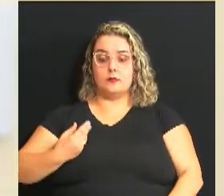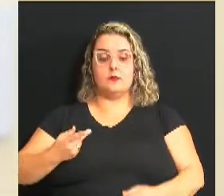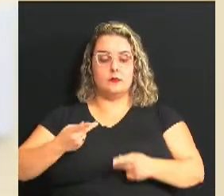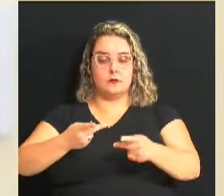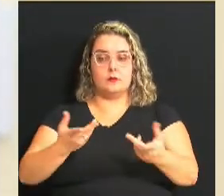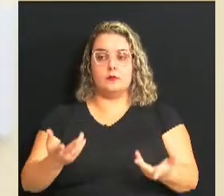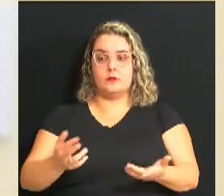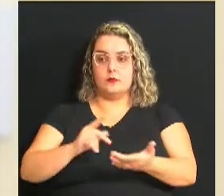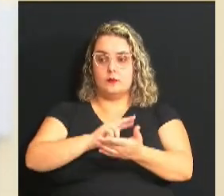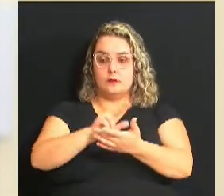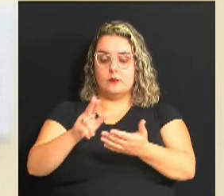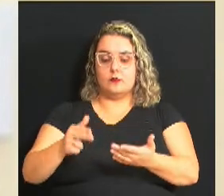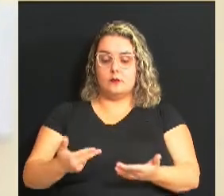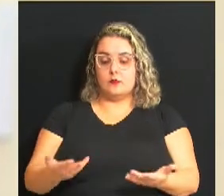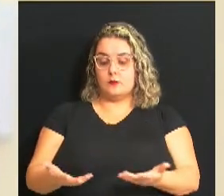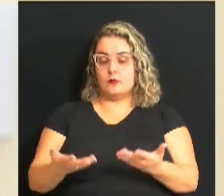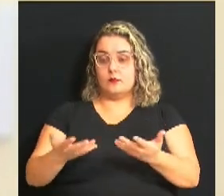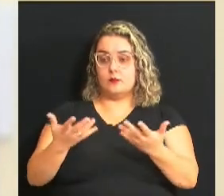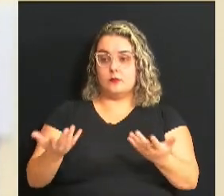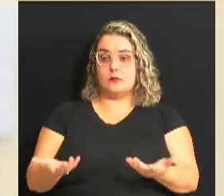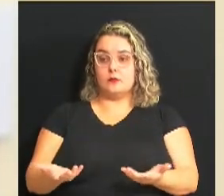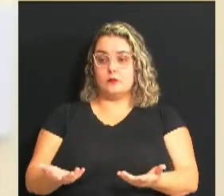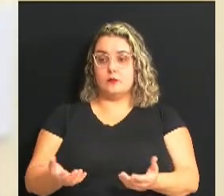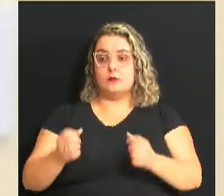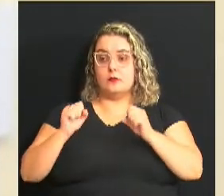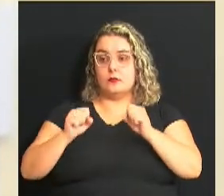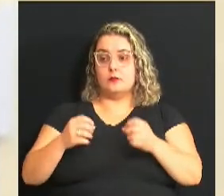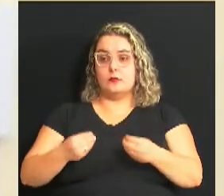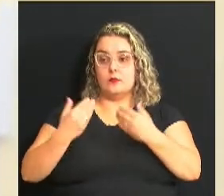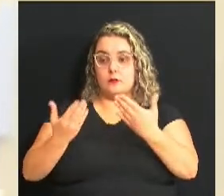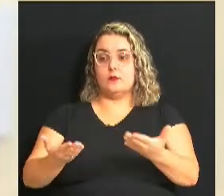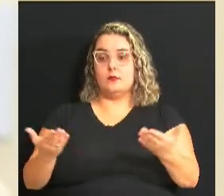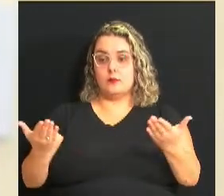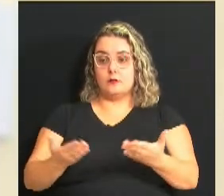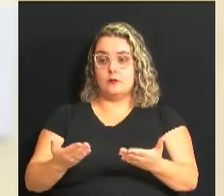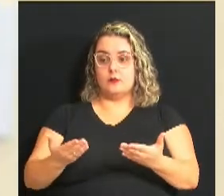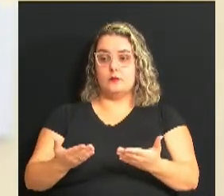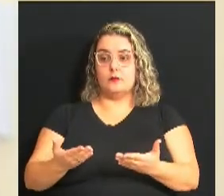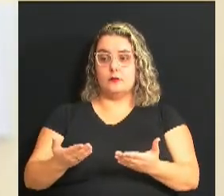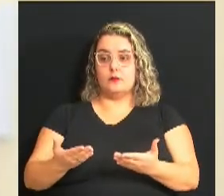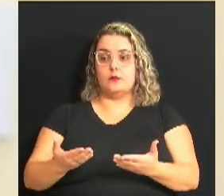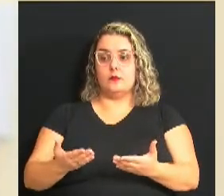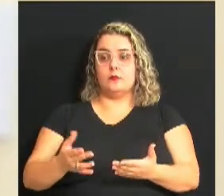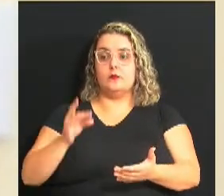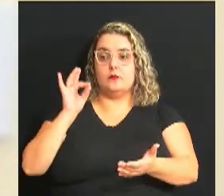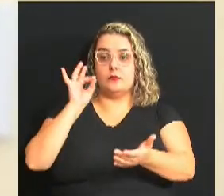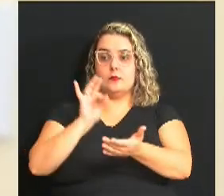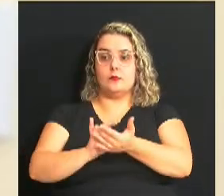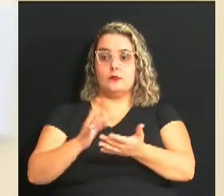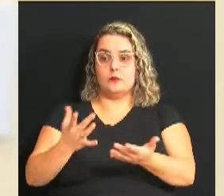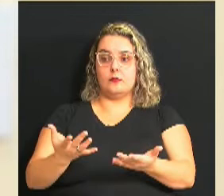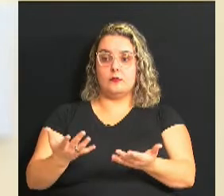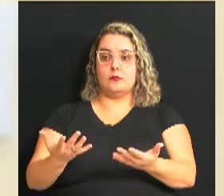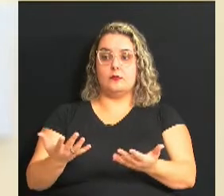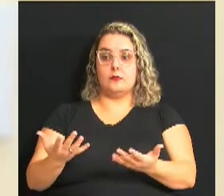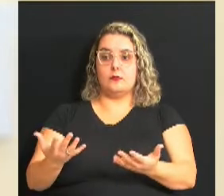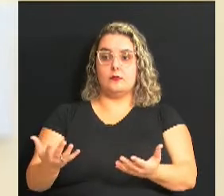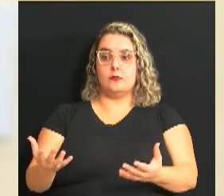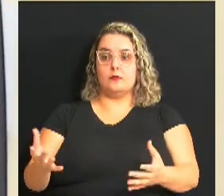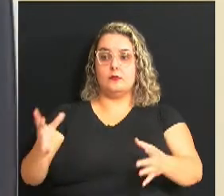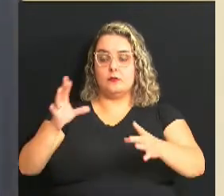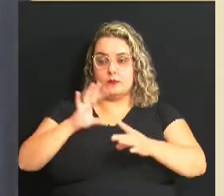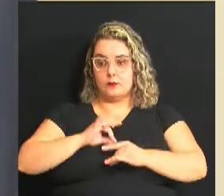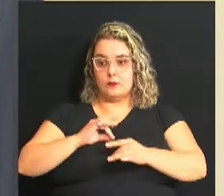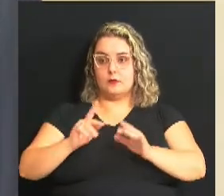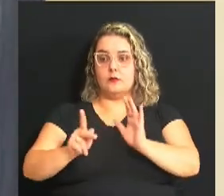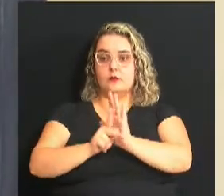muitas contribuições que podiam ser dadas e agora oficialmente serão incorporadas ao projeto